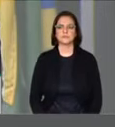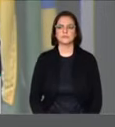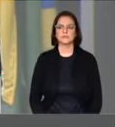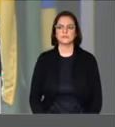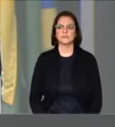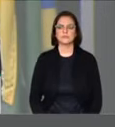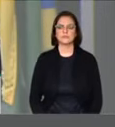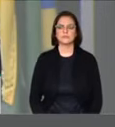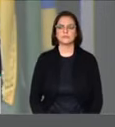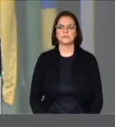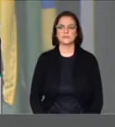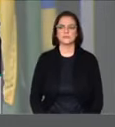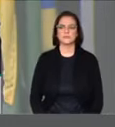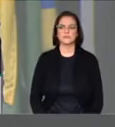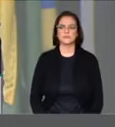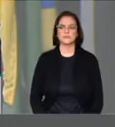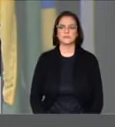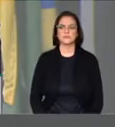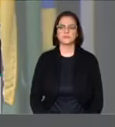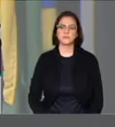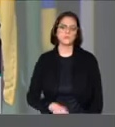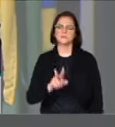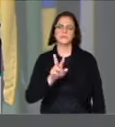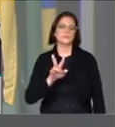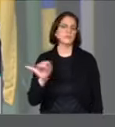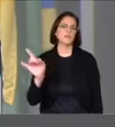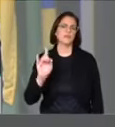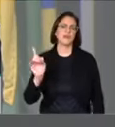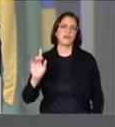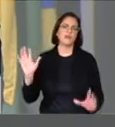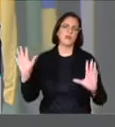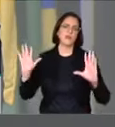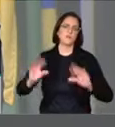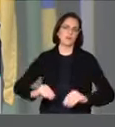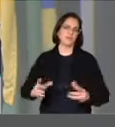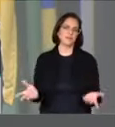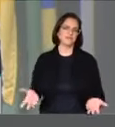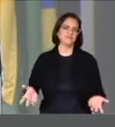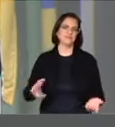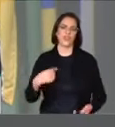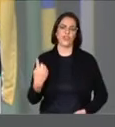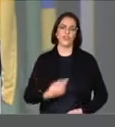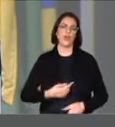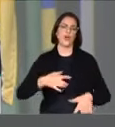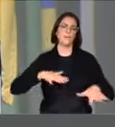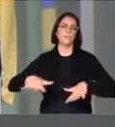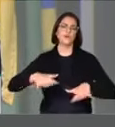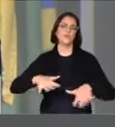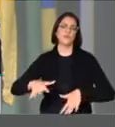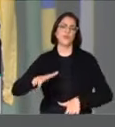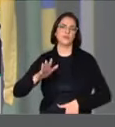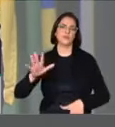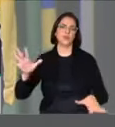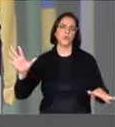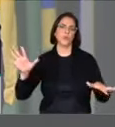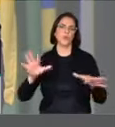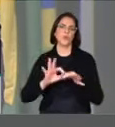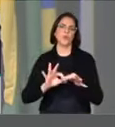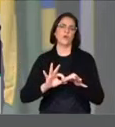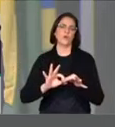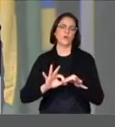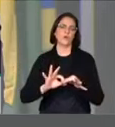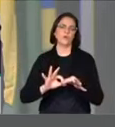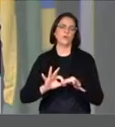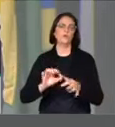Não vamos deixar de ser, porque o nosso movimento, ele é um só. É o do direito de